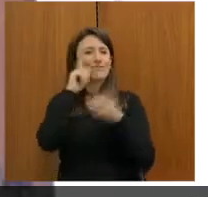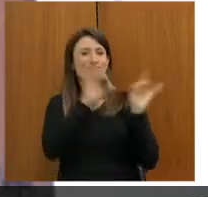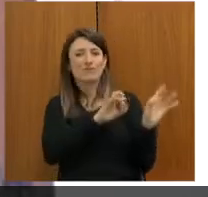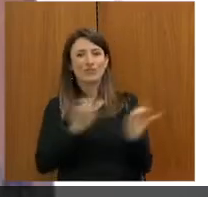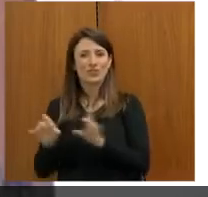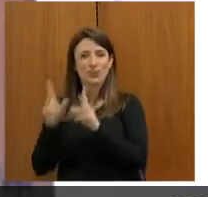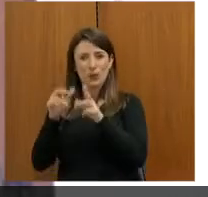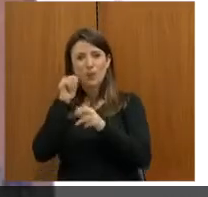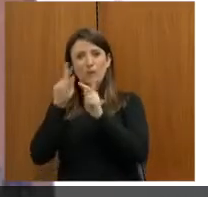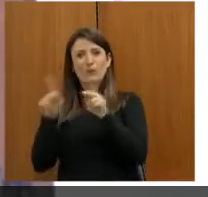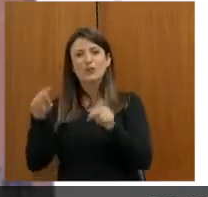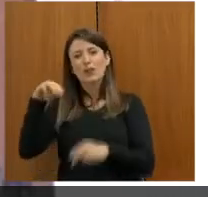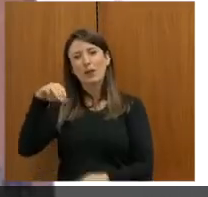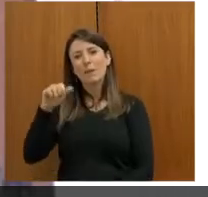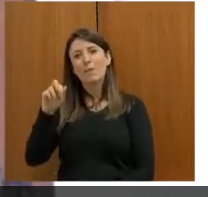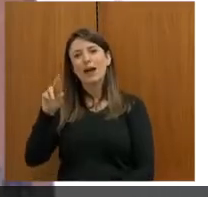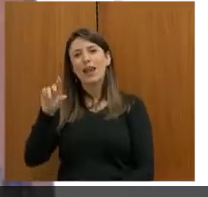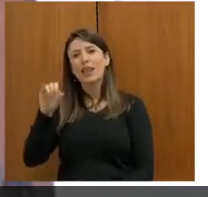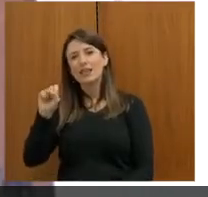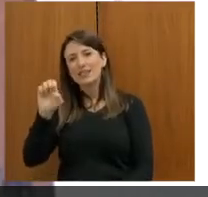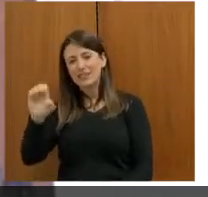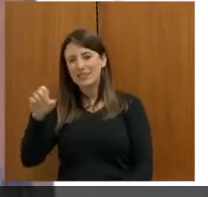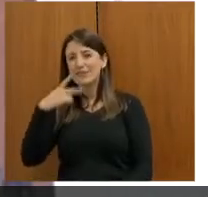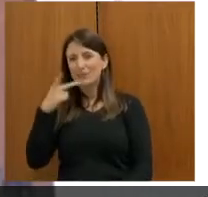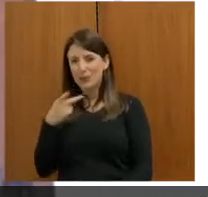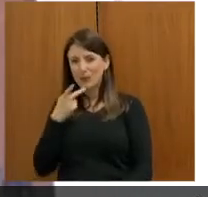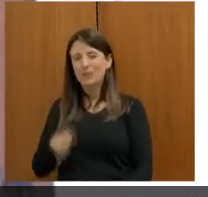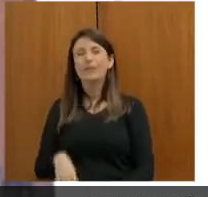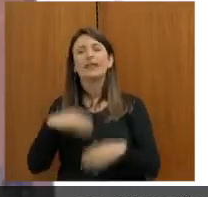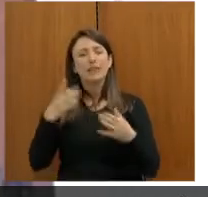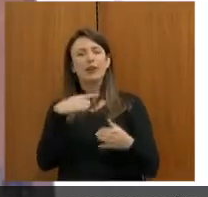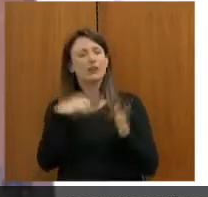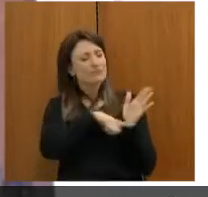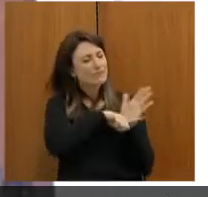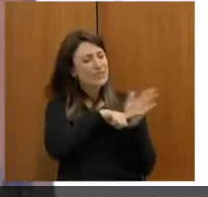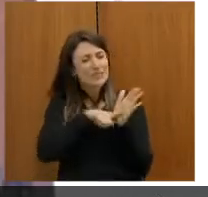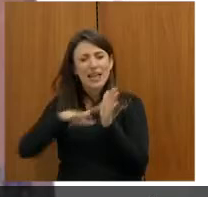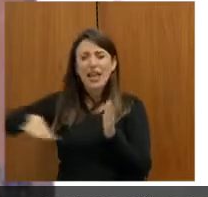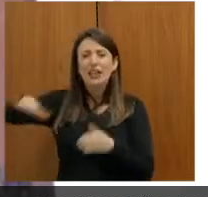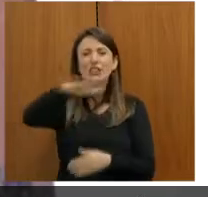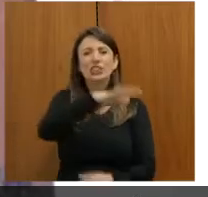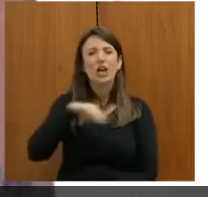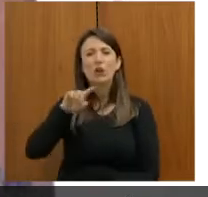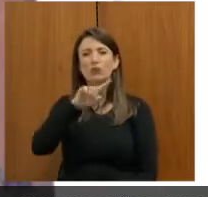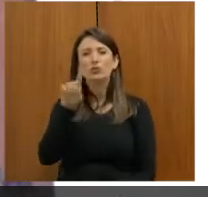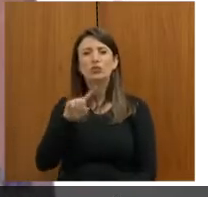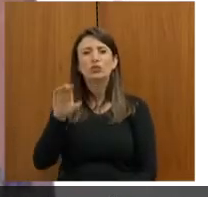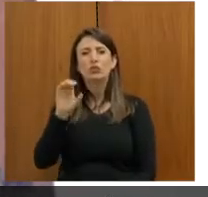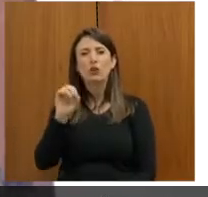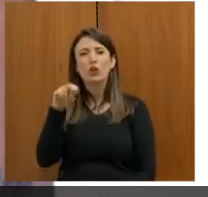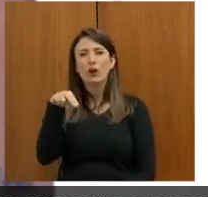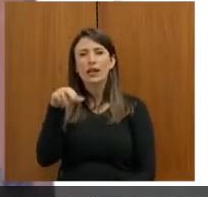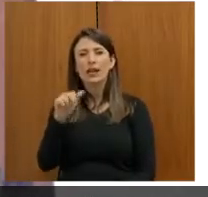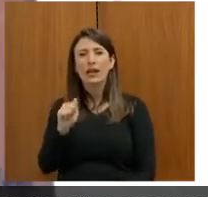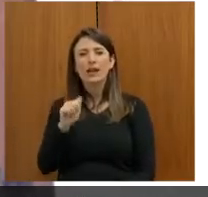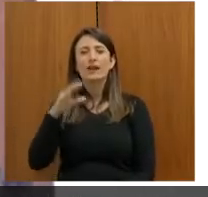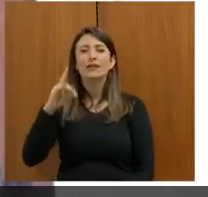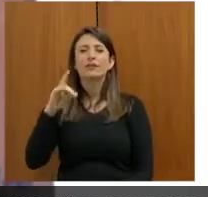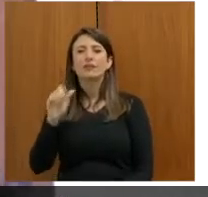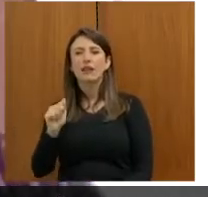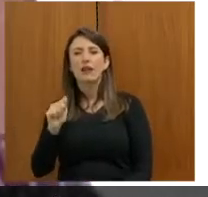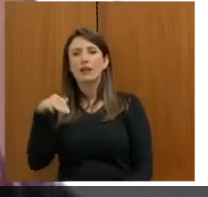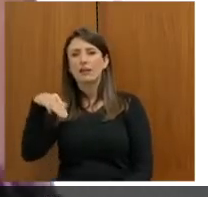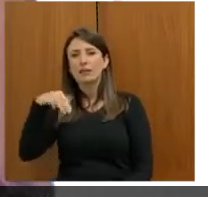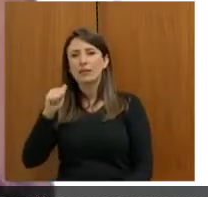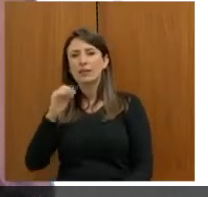Marlise né E aí ao fazer um diagnóstico aqui da nossa região da Zona da Mata e é também uma região